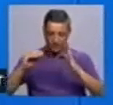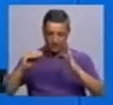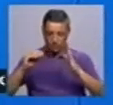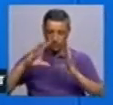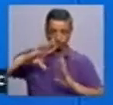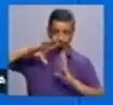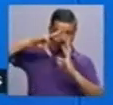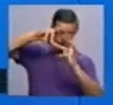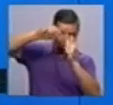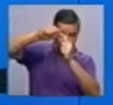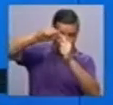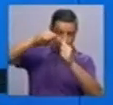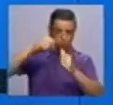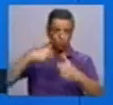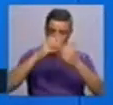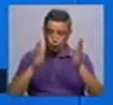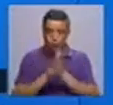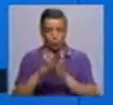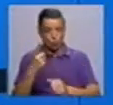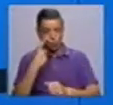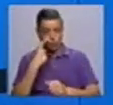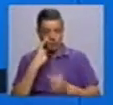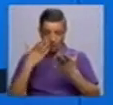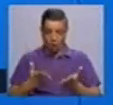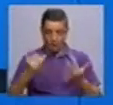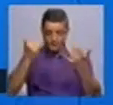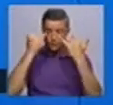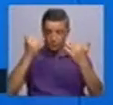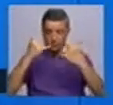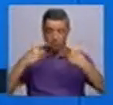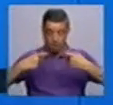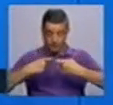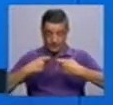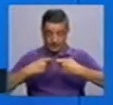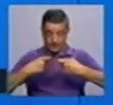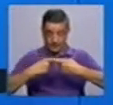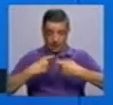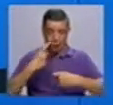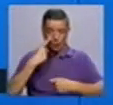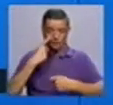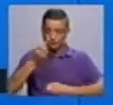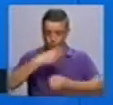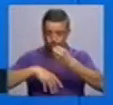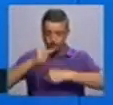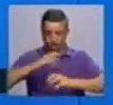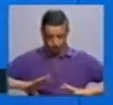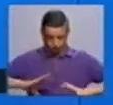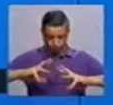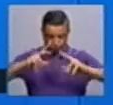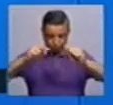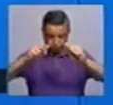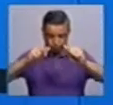universo, ou seja, tudo aquilo que nós conhecemos, que nós temos neste momento, com a física que nós conhecemos e que nos explica a evolução,